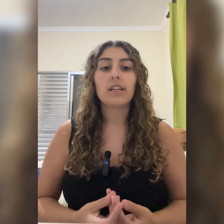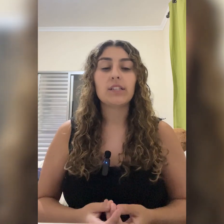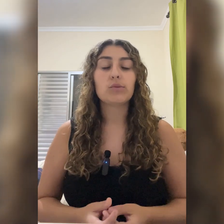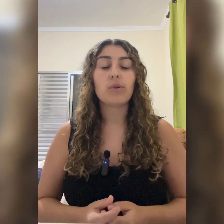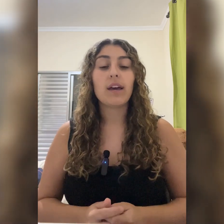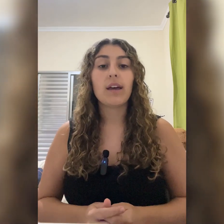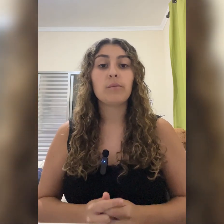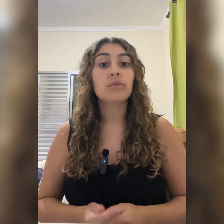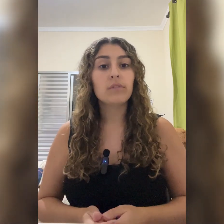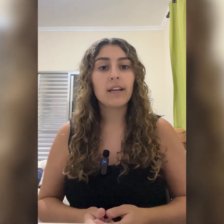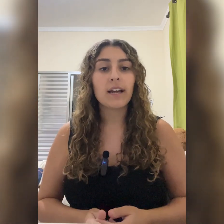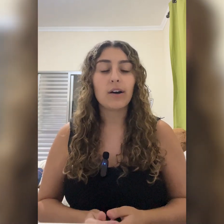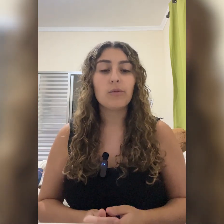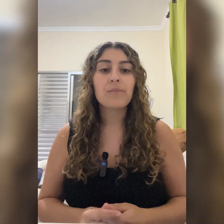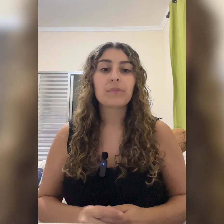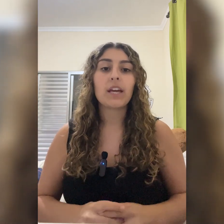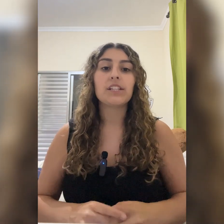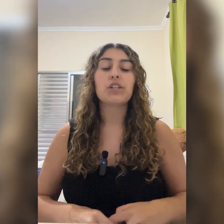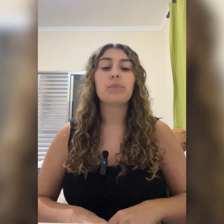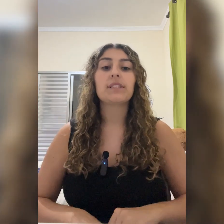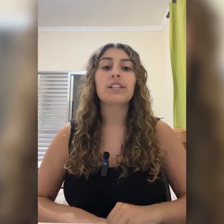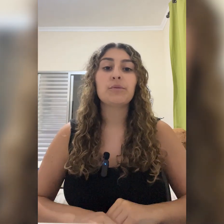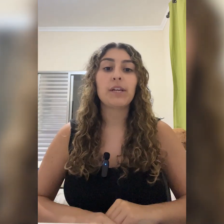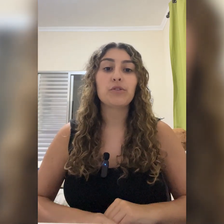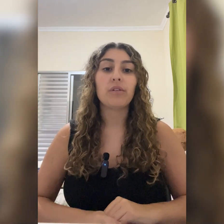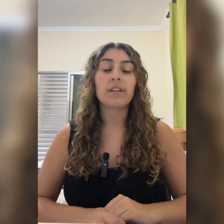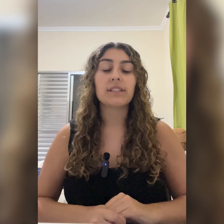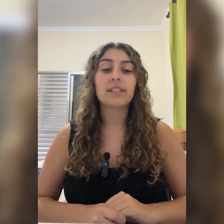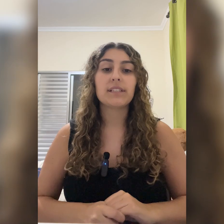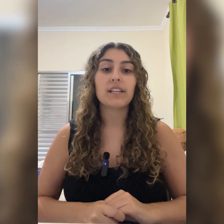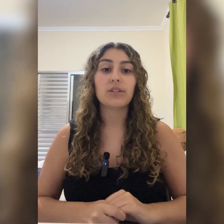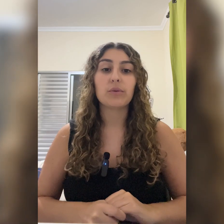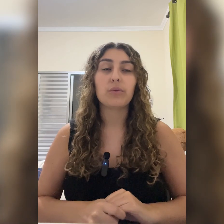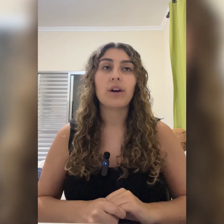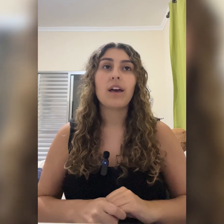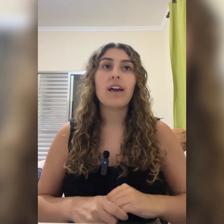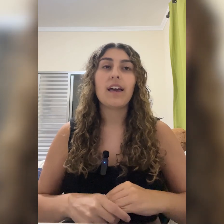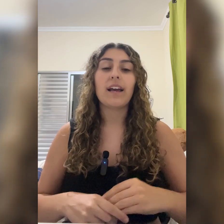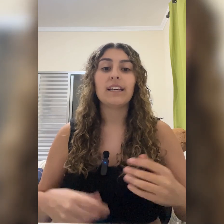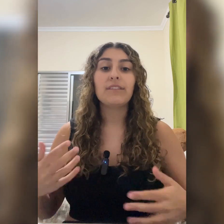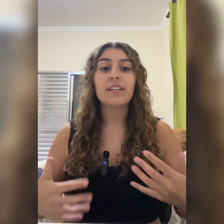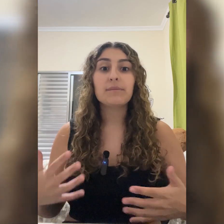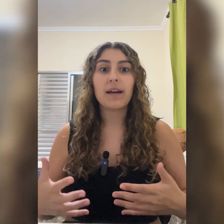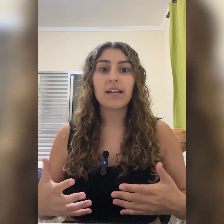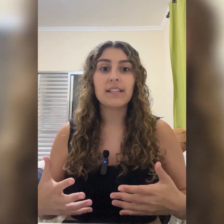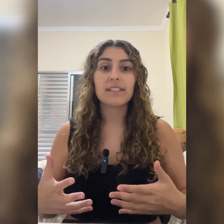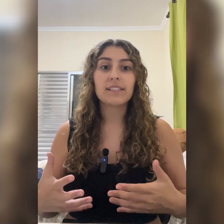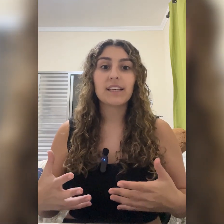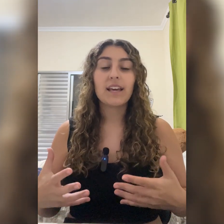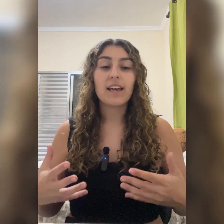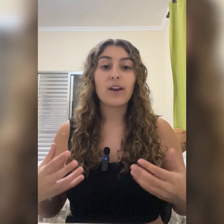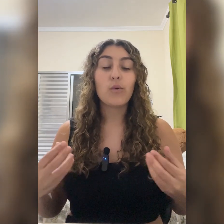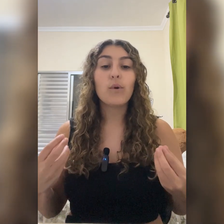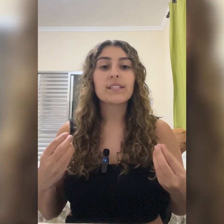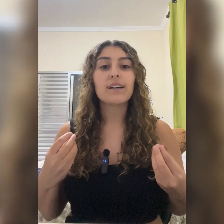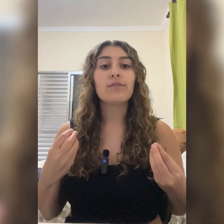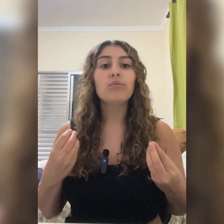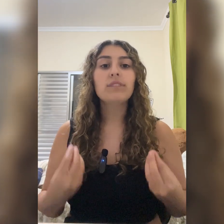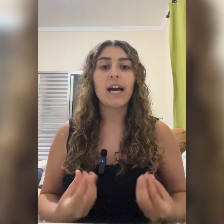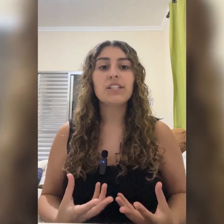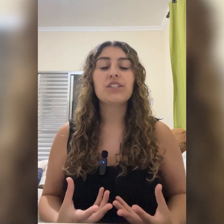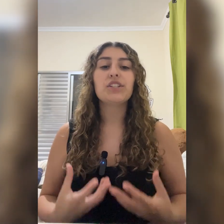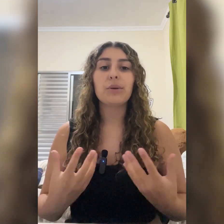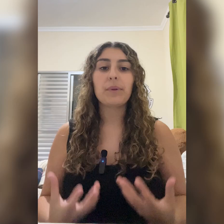independente. Isso é muito legal. A gente precisa de mais jovens que estejam cada vez mais com